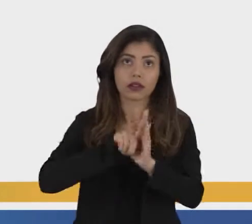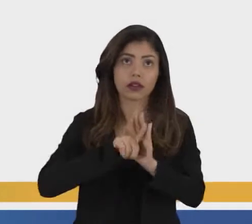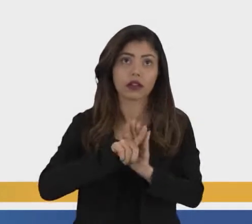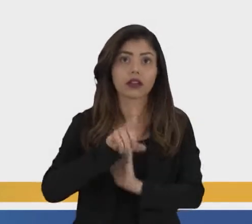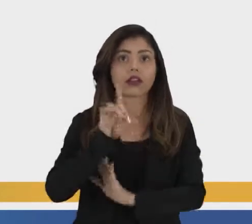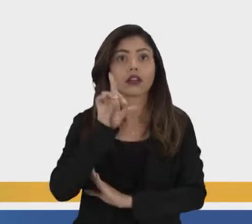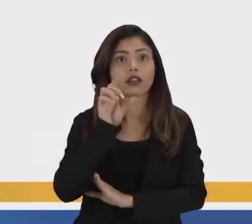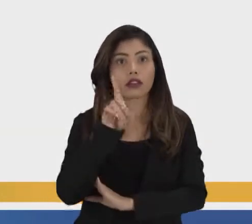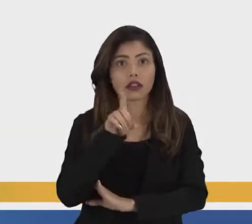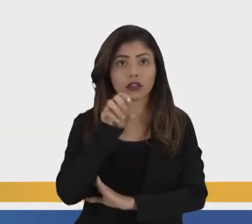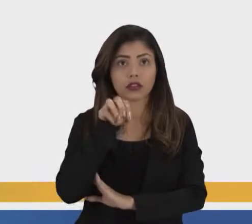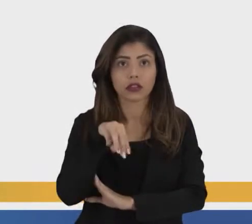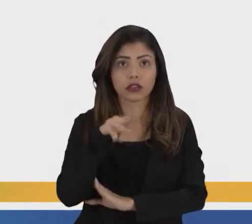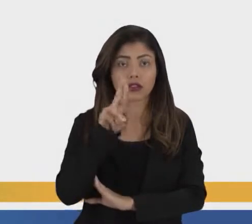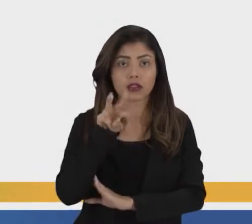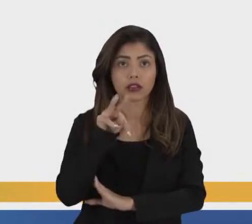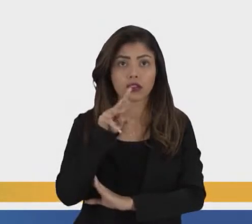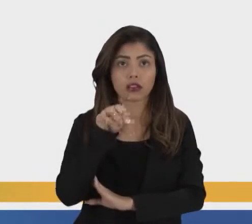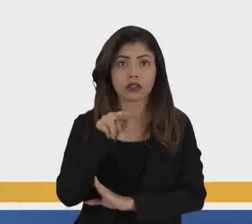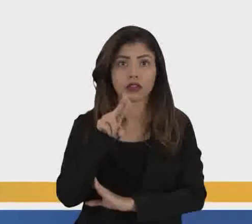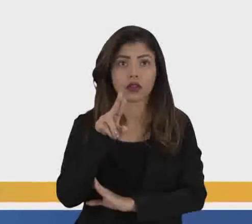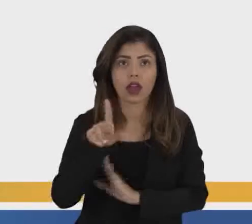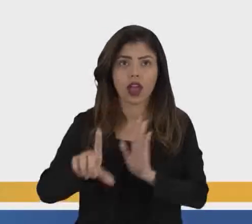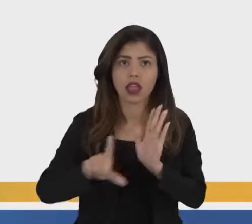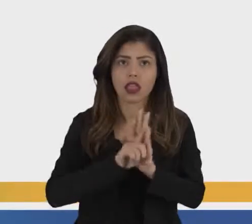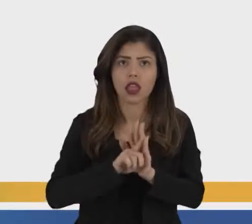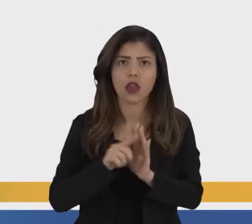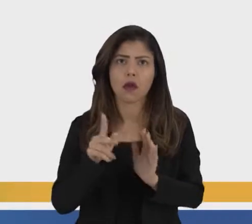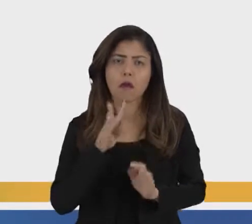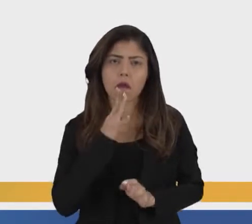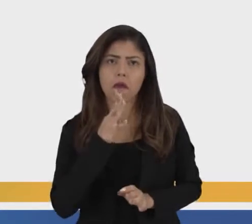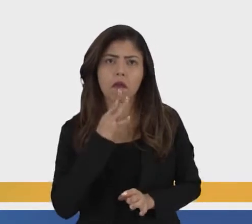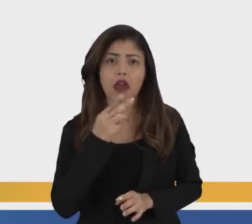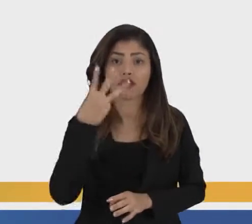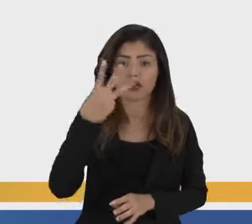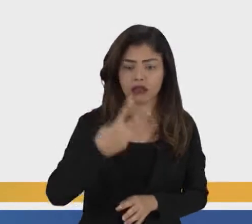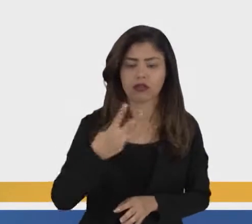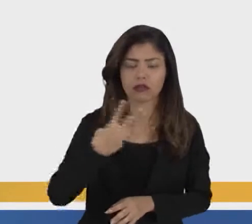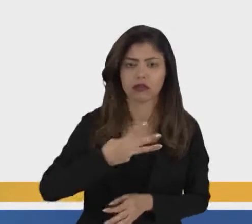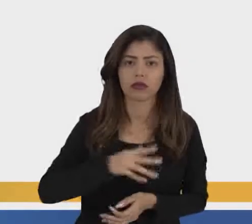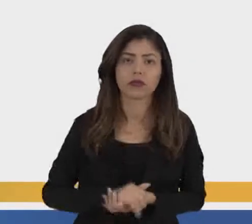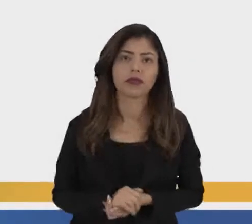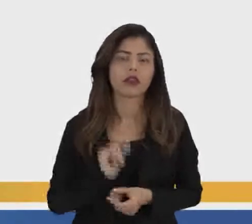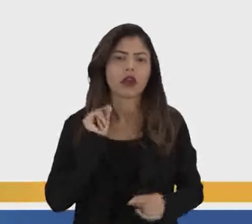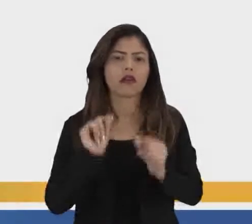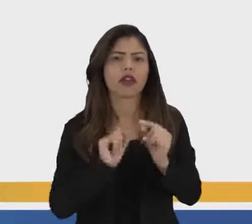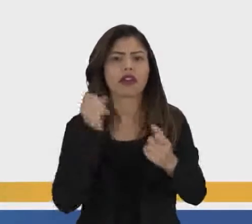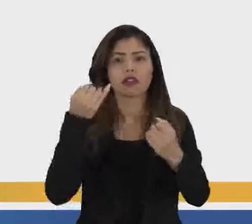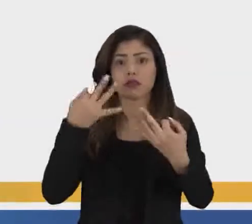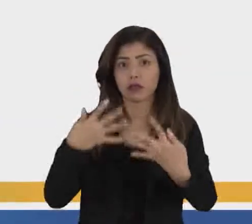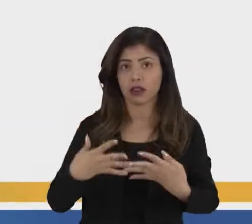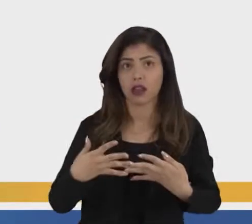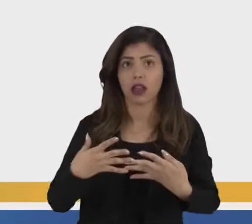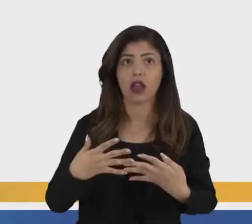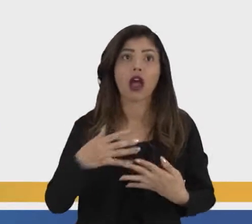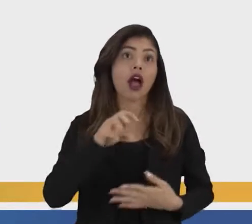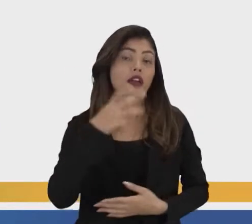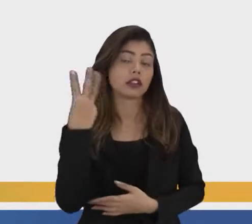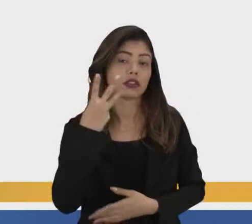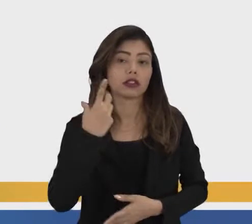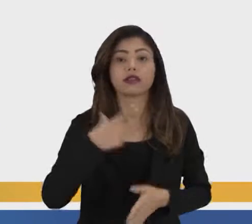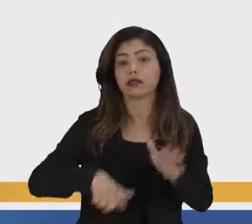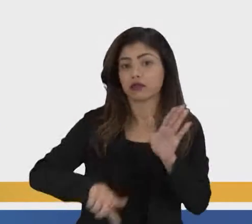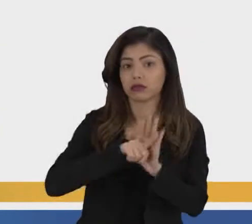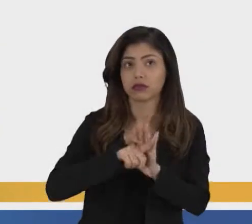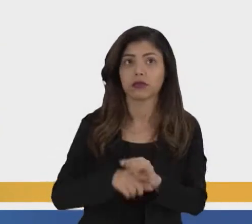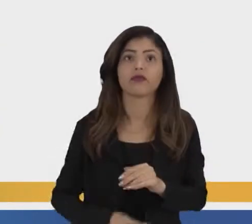Newton, as leis da dinâmica, conhecida também como as três leis. Então, o que diz as três leis de